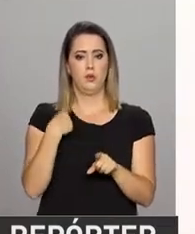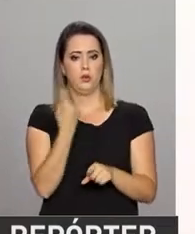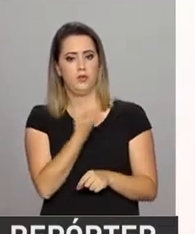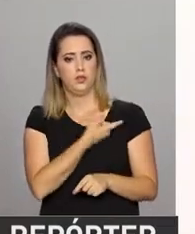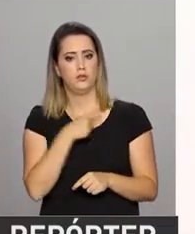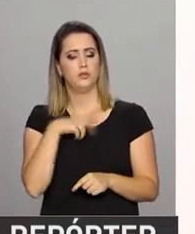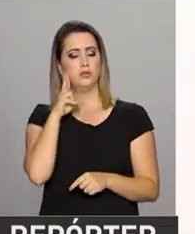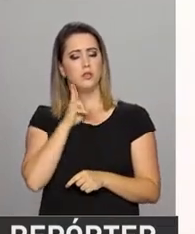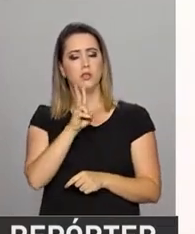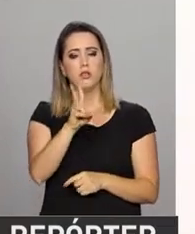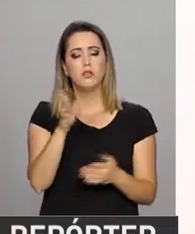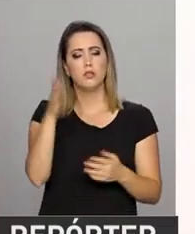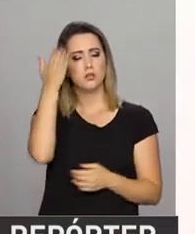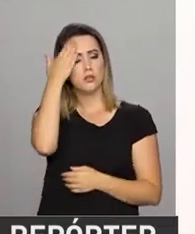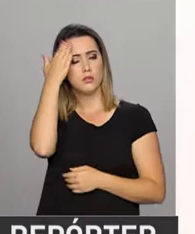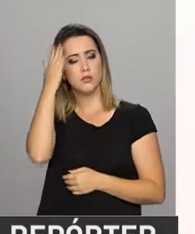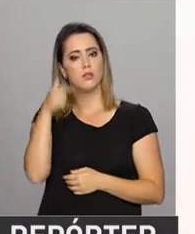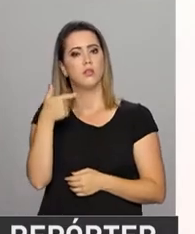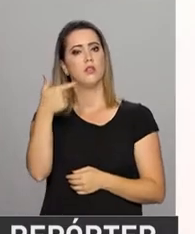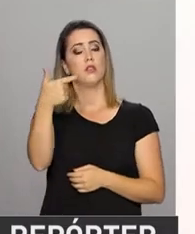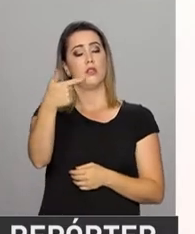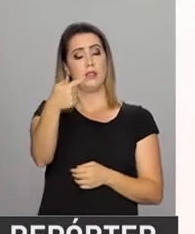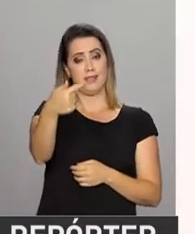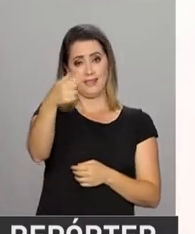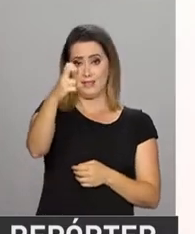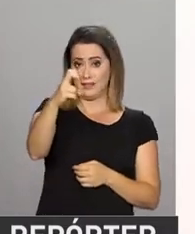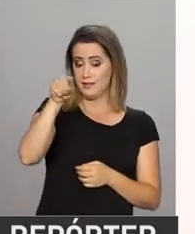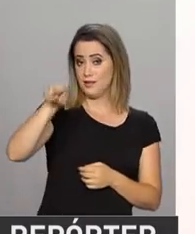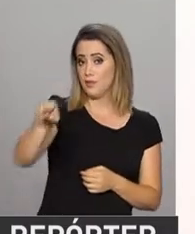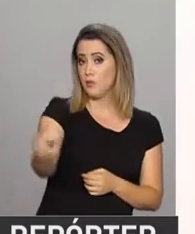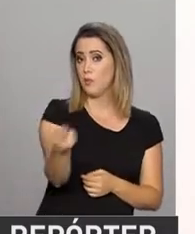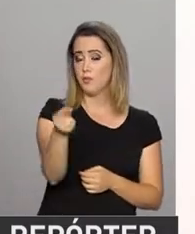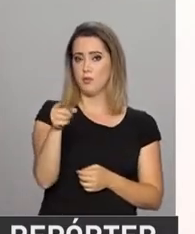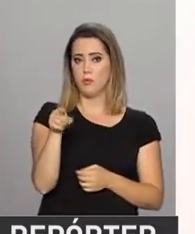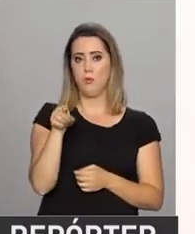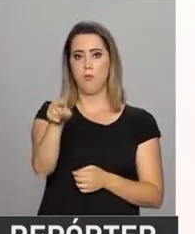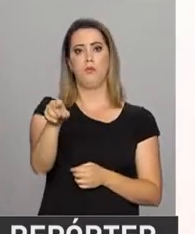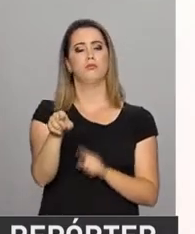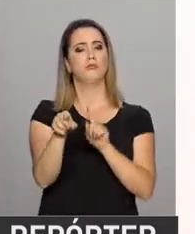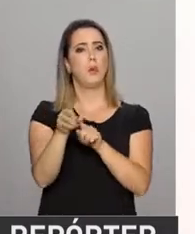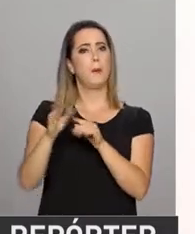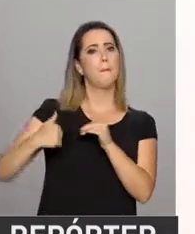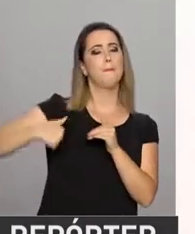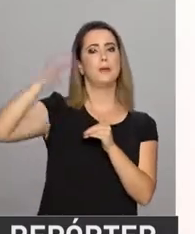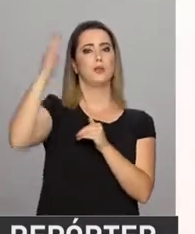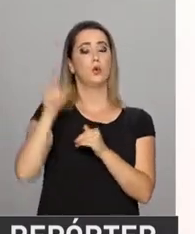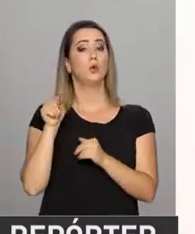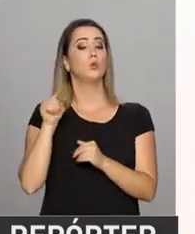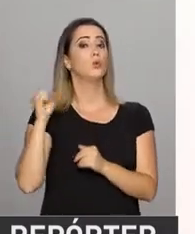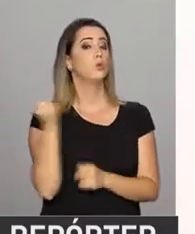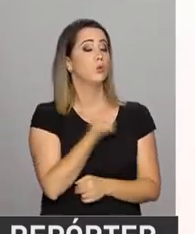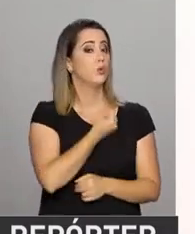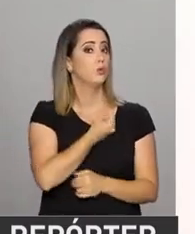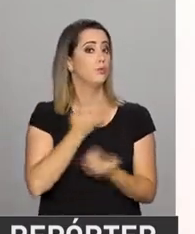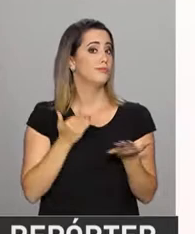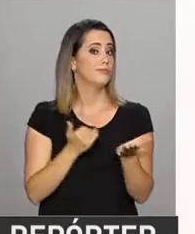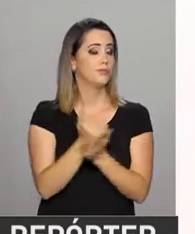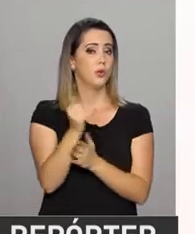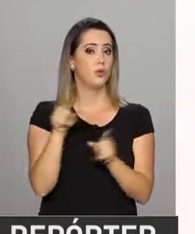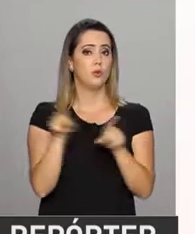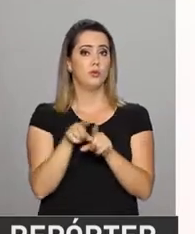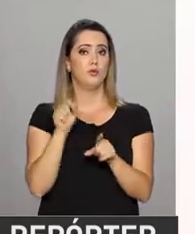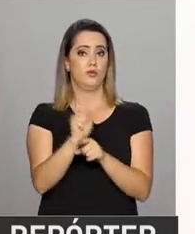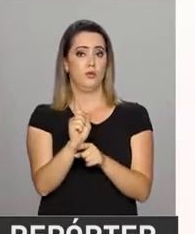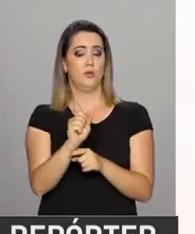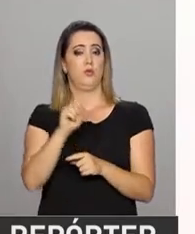eu acho que atingiu 75 mil pontos não é que é o maior patamar desde que ensinou